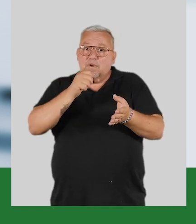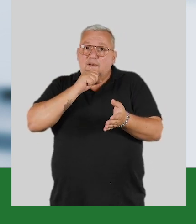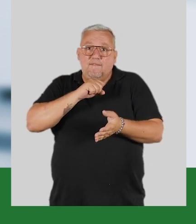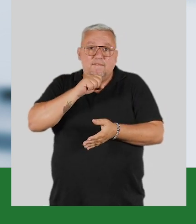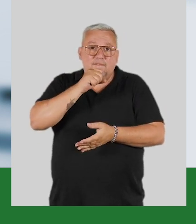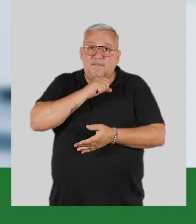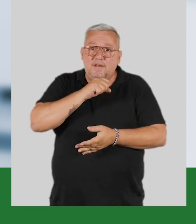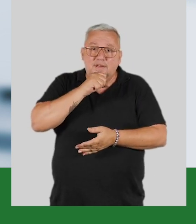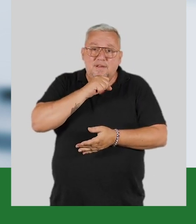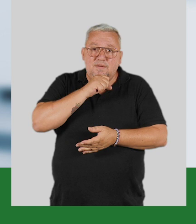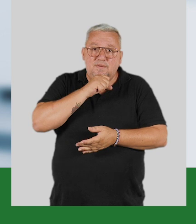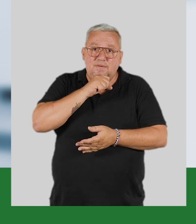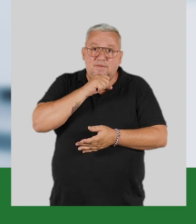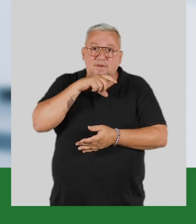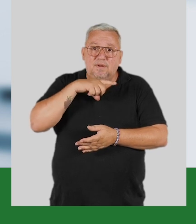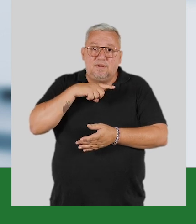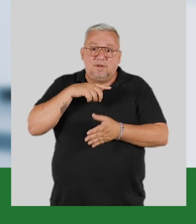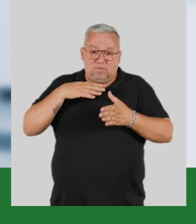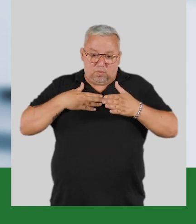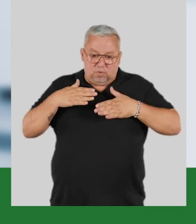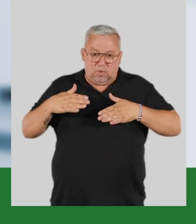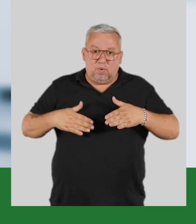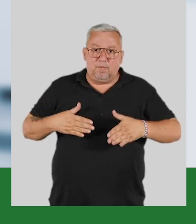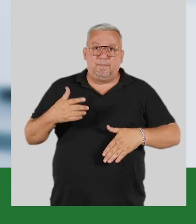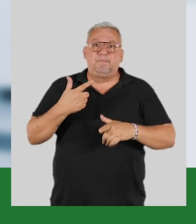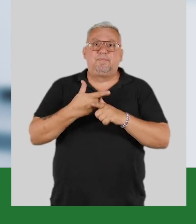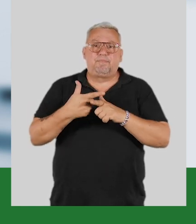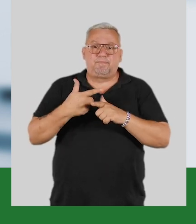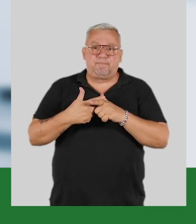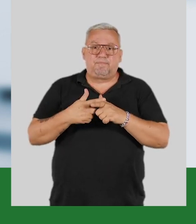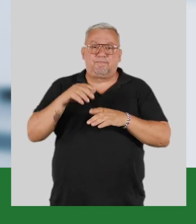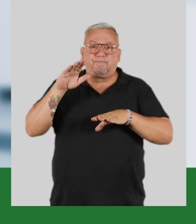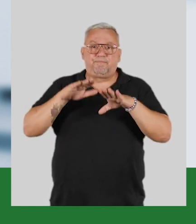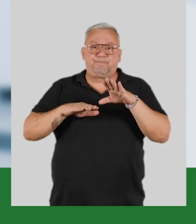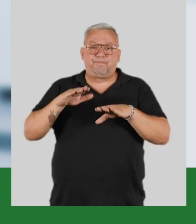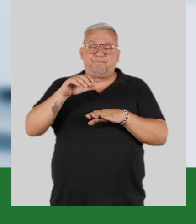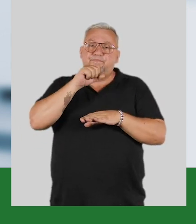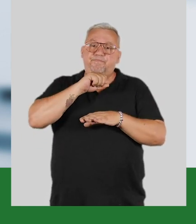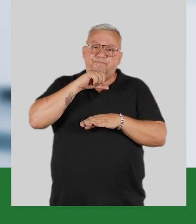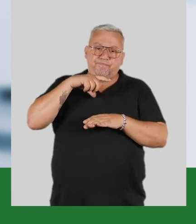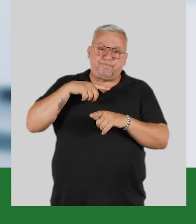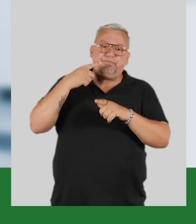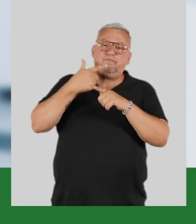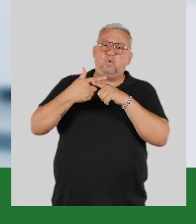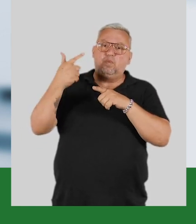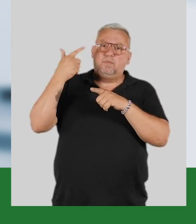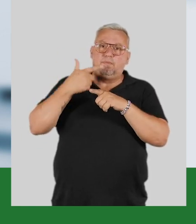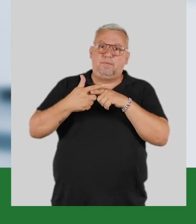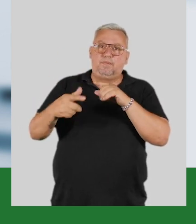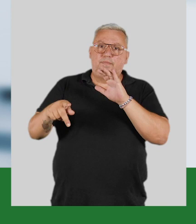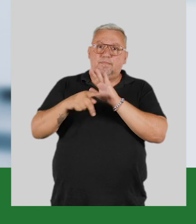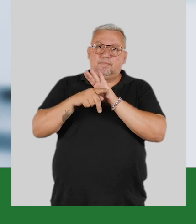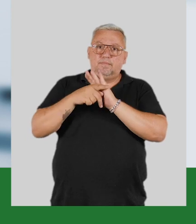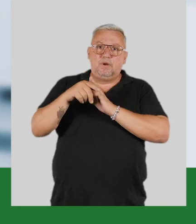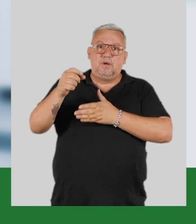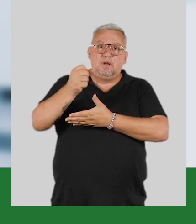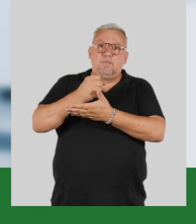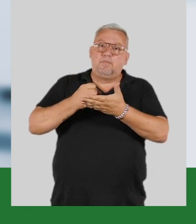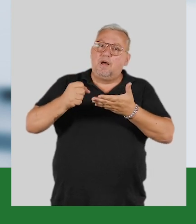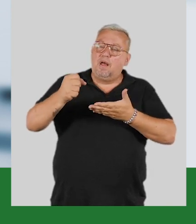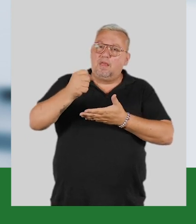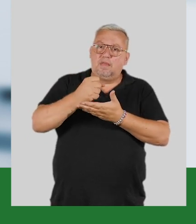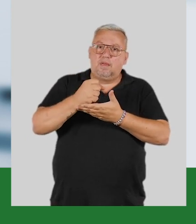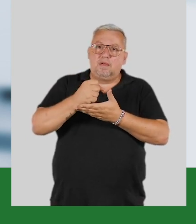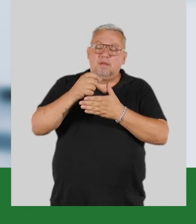idosos. Idosos têm comorbidades. Então, às vezes, o idoso pode ter um problema relacionado à sua condição básica,